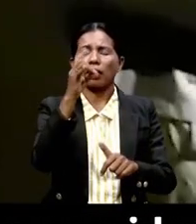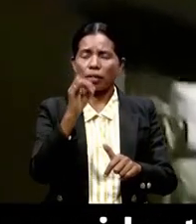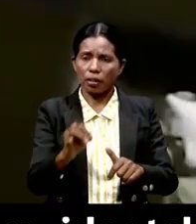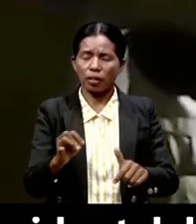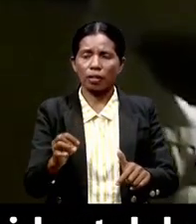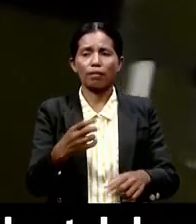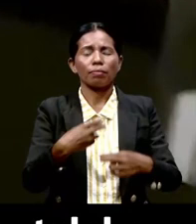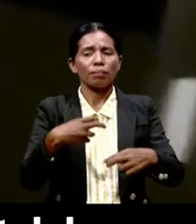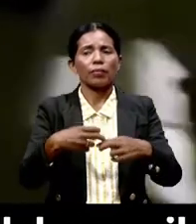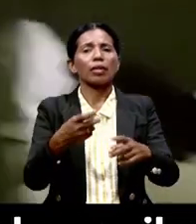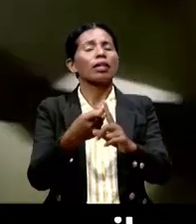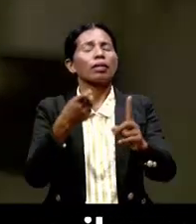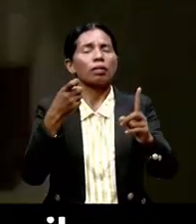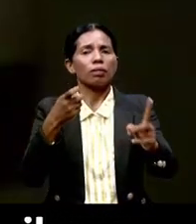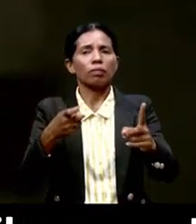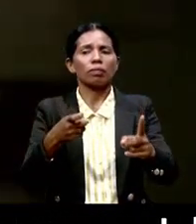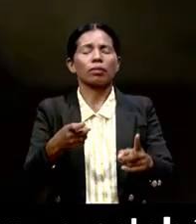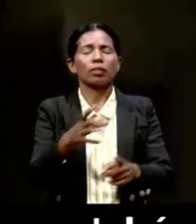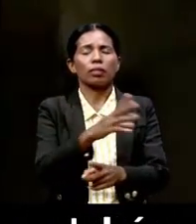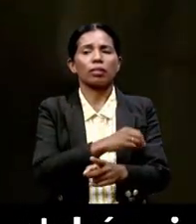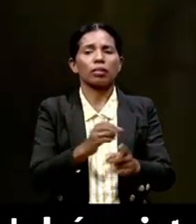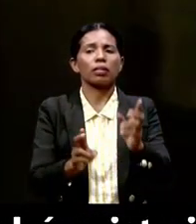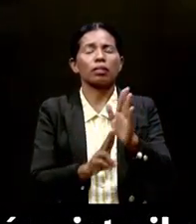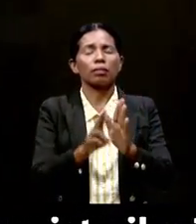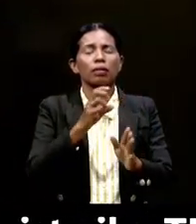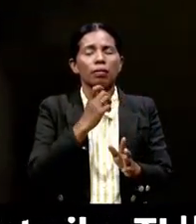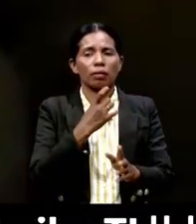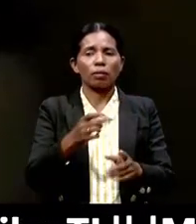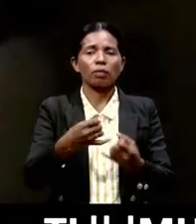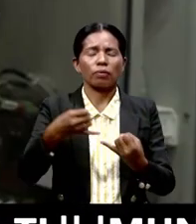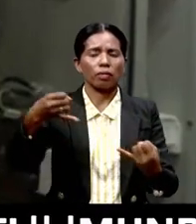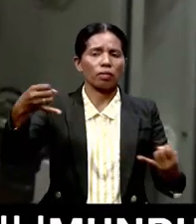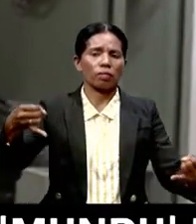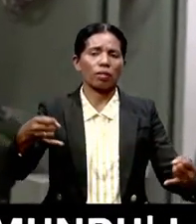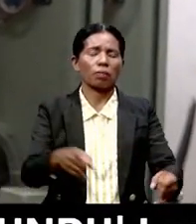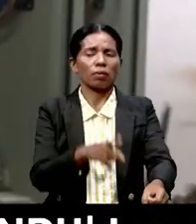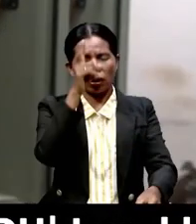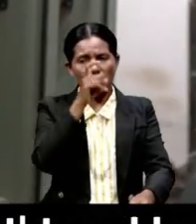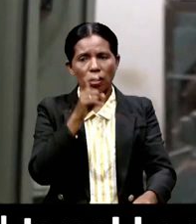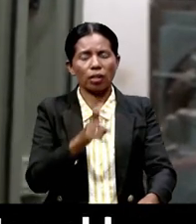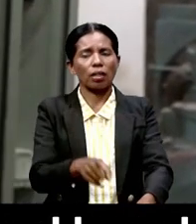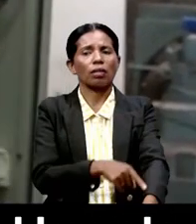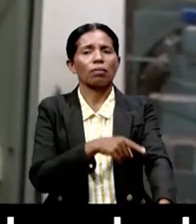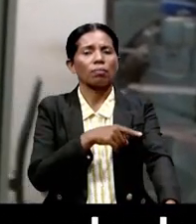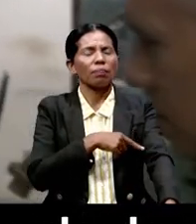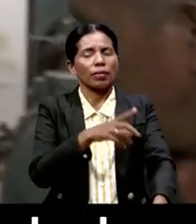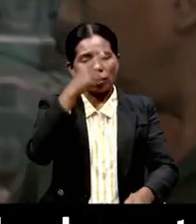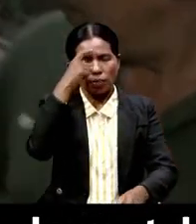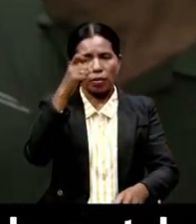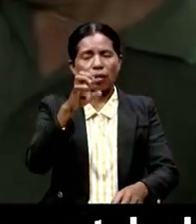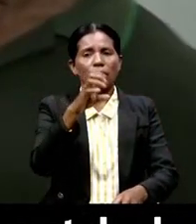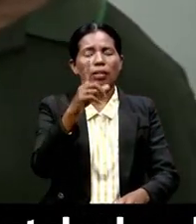impacto mos husirin electricidade no mos fio balo nebe cleorona nia capacidade ki cleo tambane detail halo